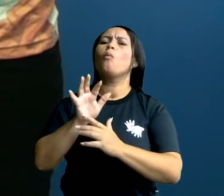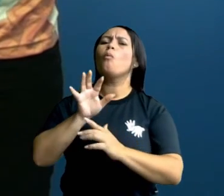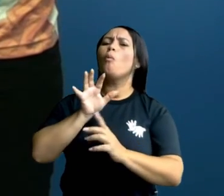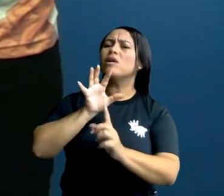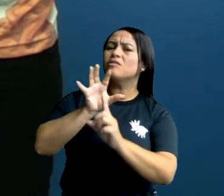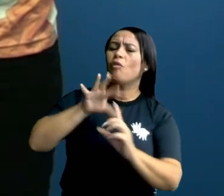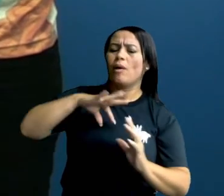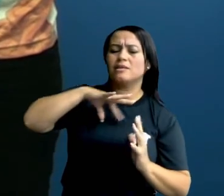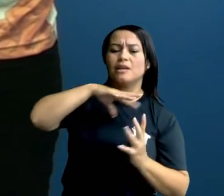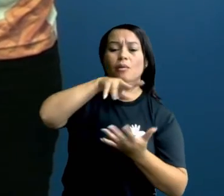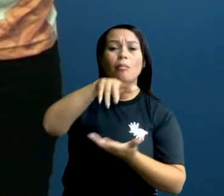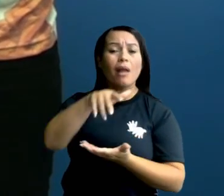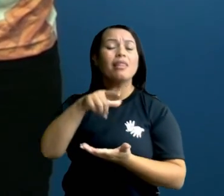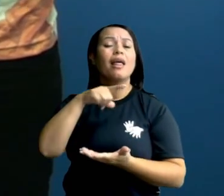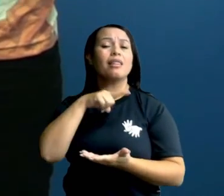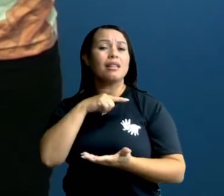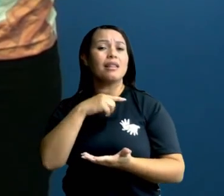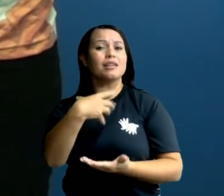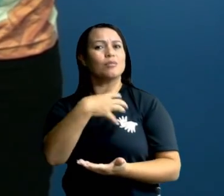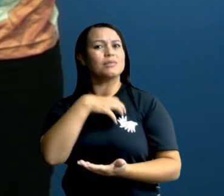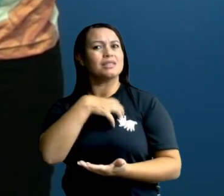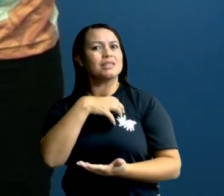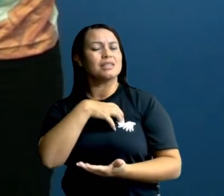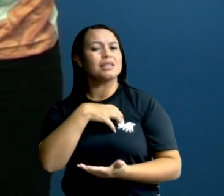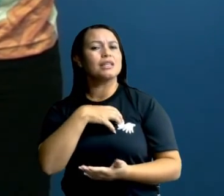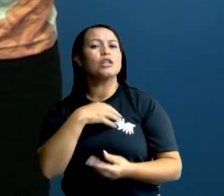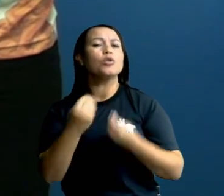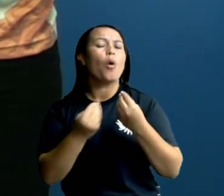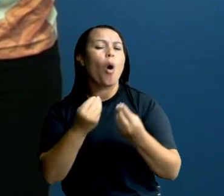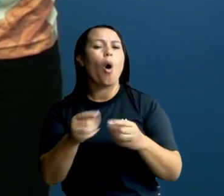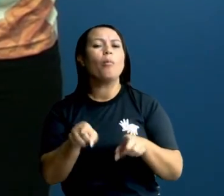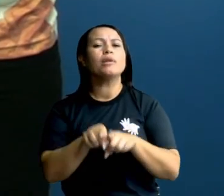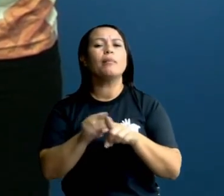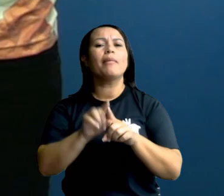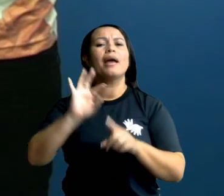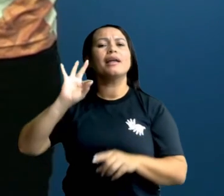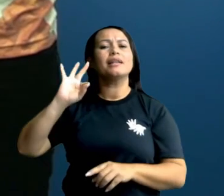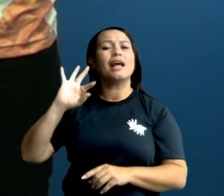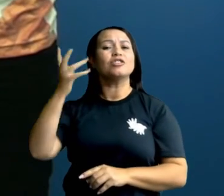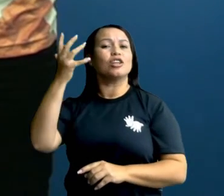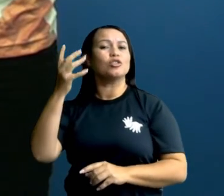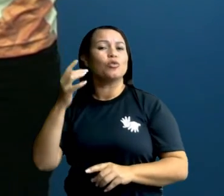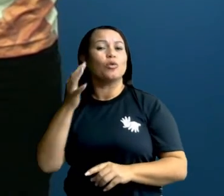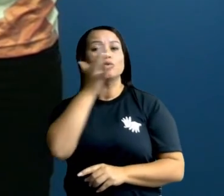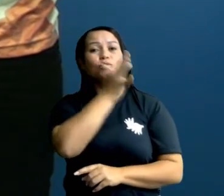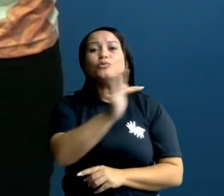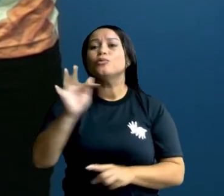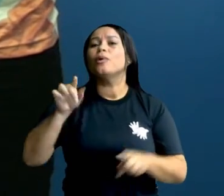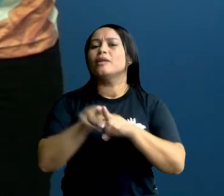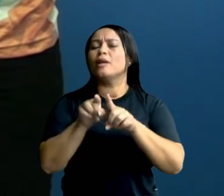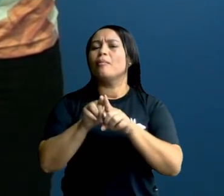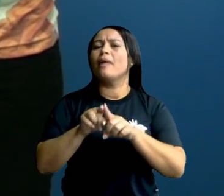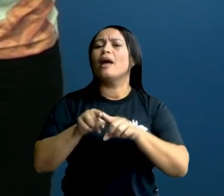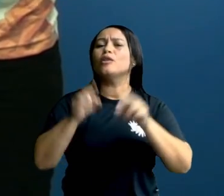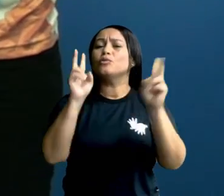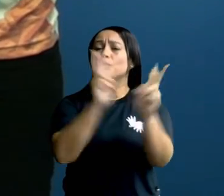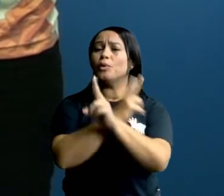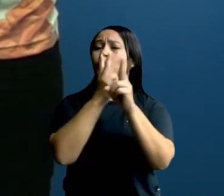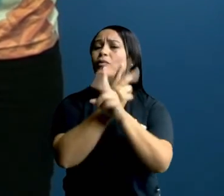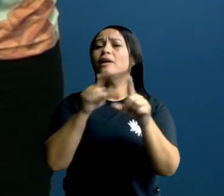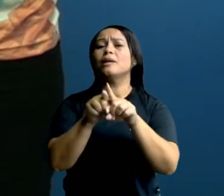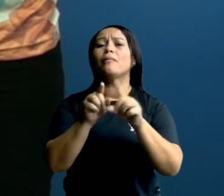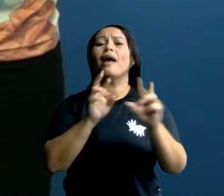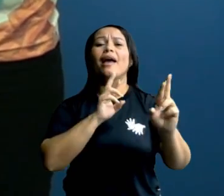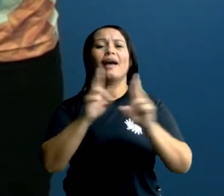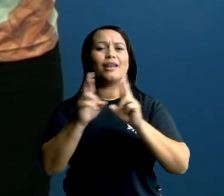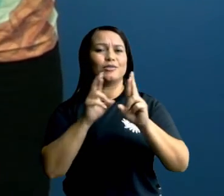e essas influências são sentidas por nós, seja em decorrência das estações do ano, seja pela dinâmica dos ventos ou mesmo relacionadas às